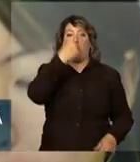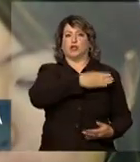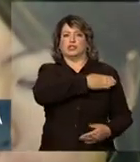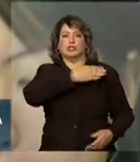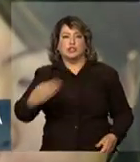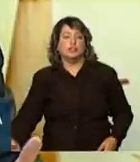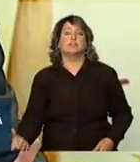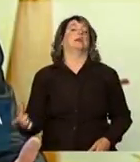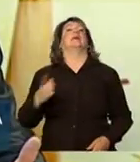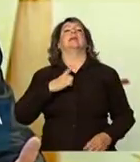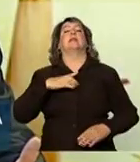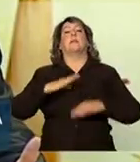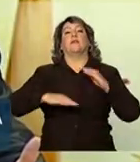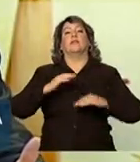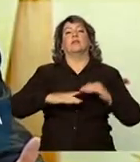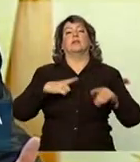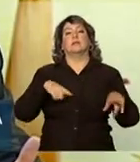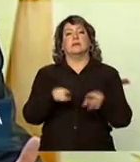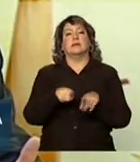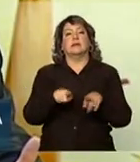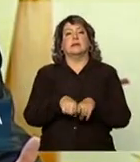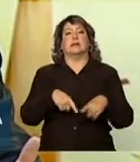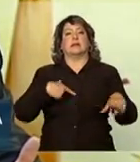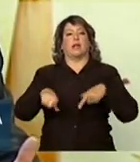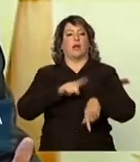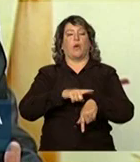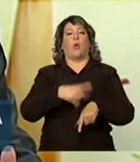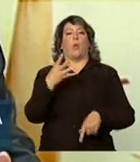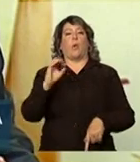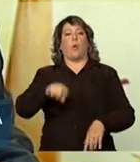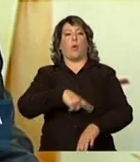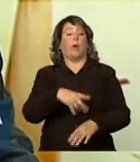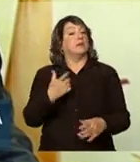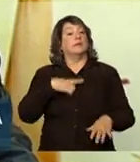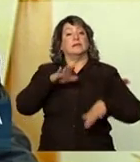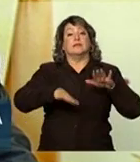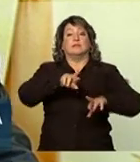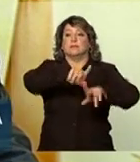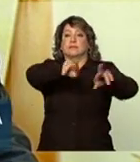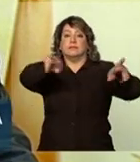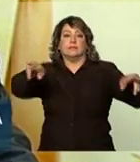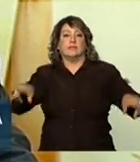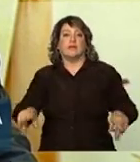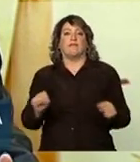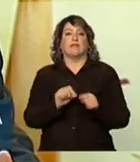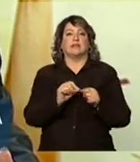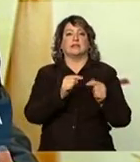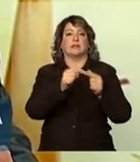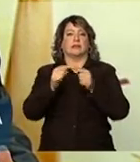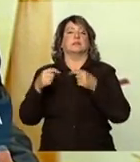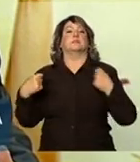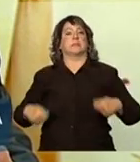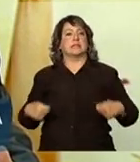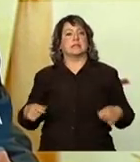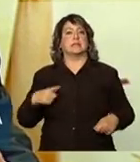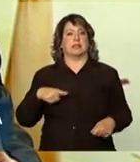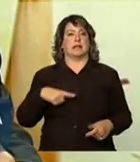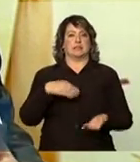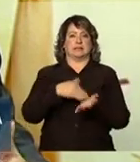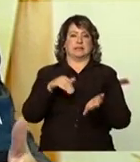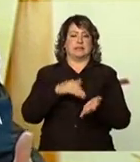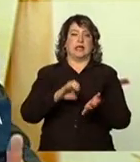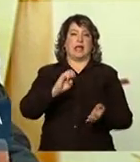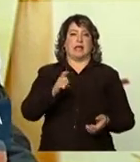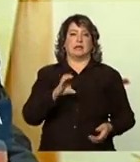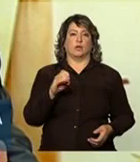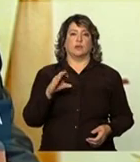os profissionais administrativos que já cumprem a jornada de 40 horas. Então, há necessidade de fazer adequação. A nossa Secretaria Executiva, junto